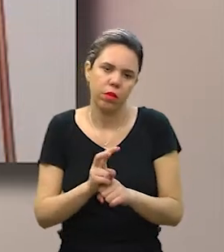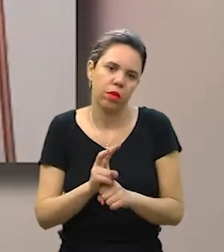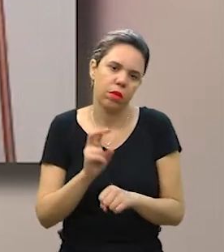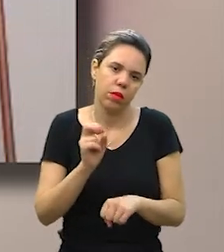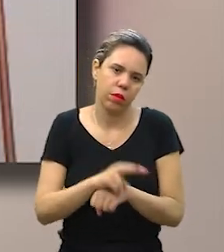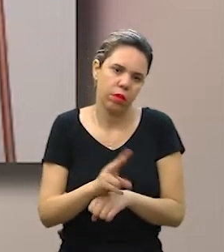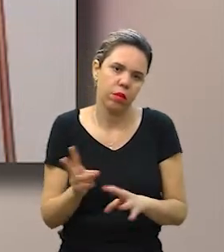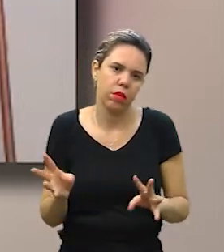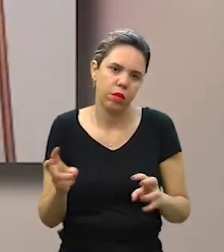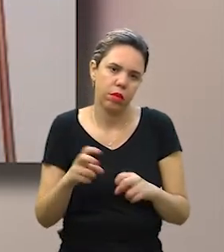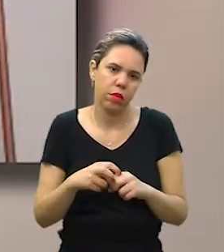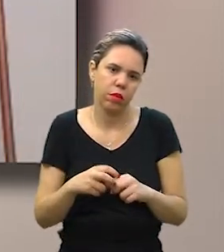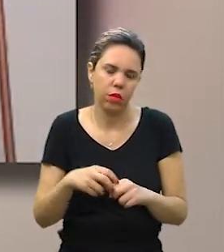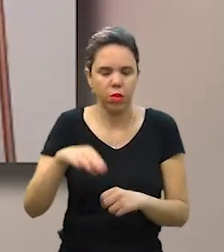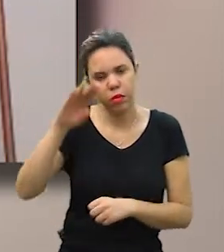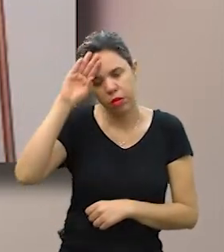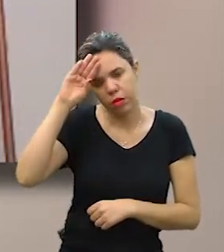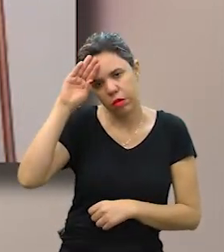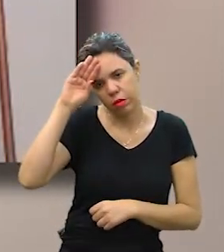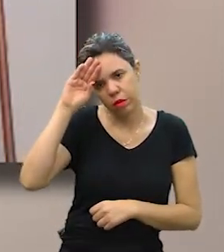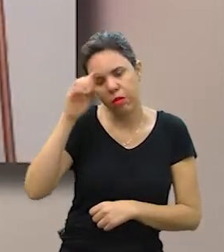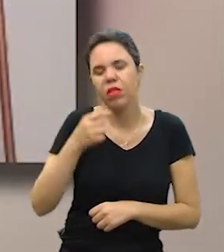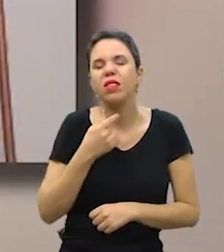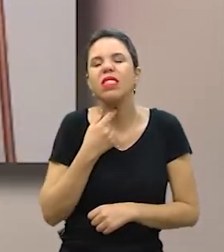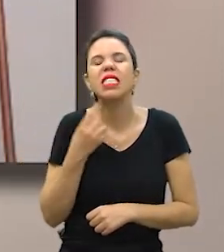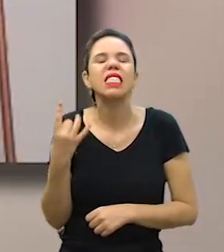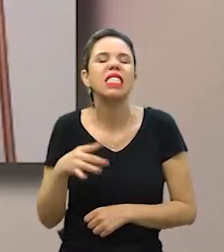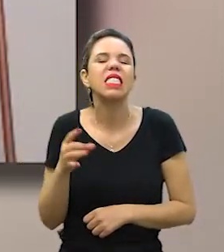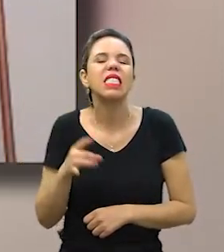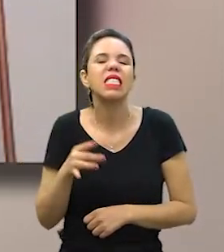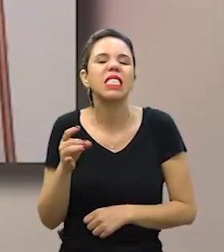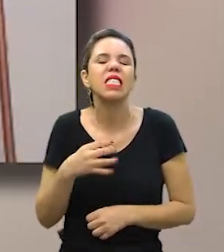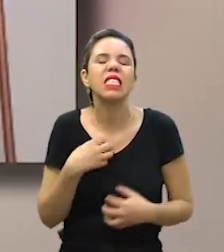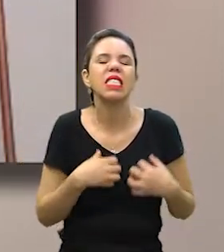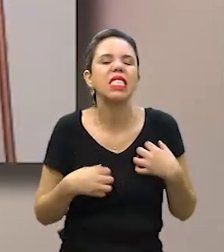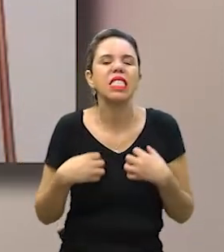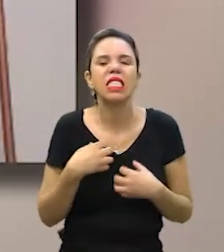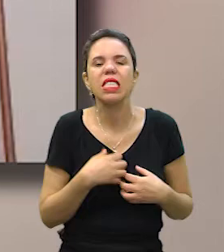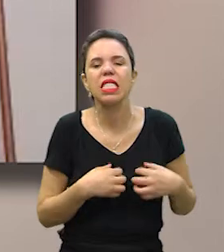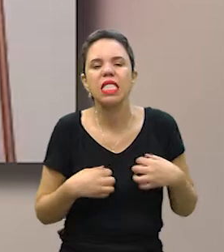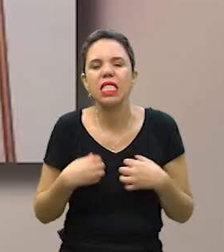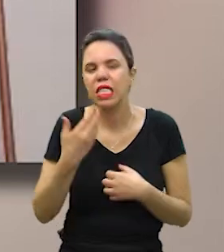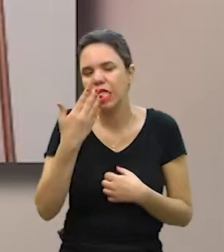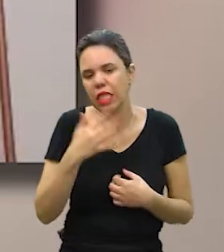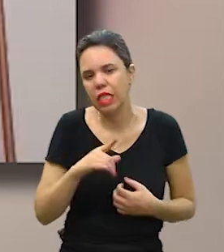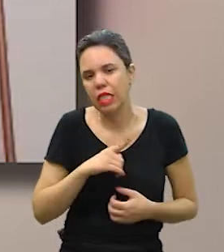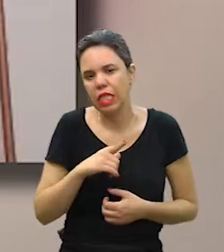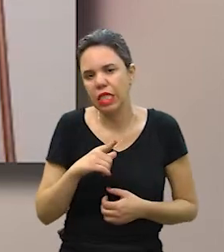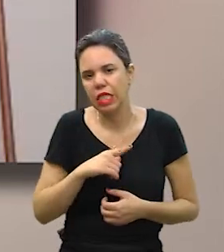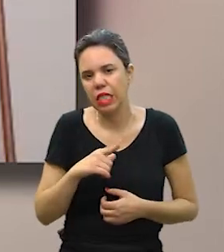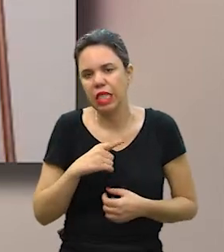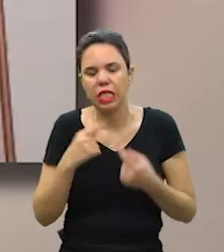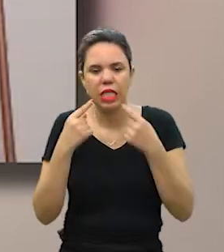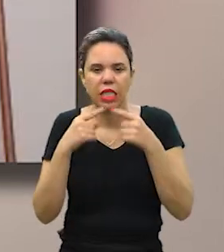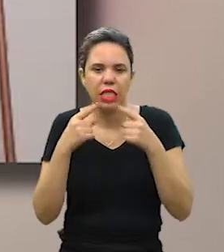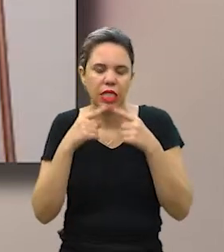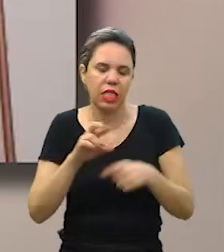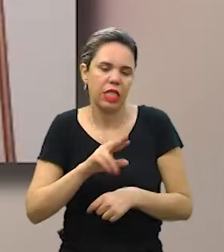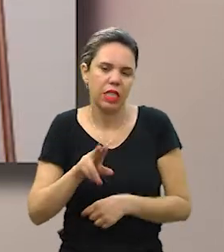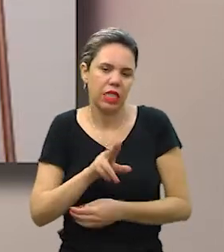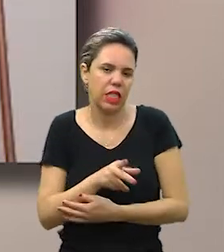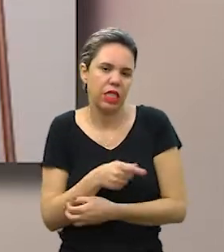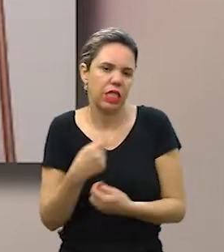Então, às vezes é uma febre com uma dor de garganta, um desconforto na garganta que essa criança tem, que ela queixa, mas que não